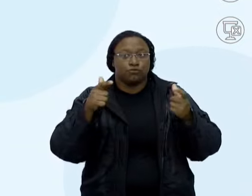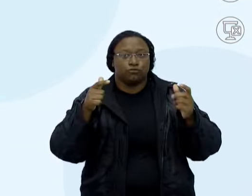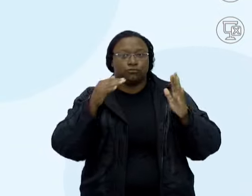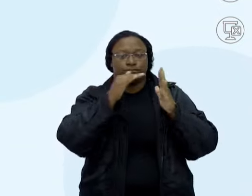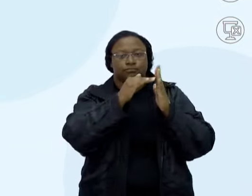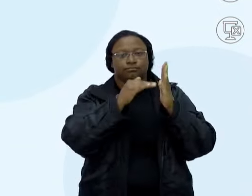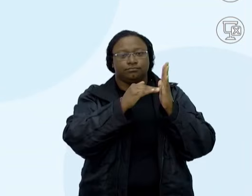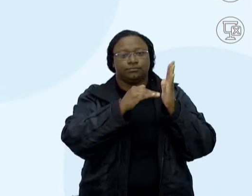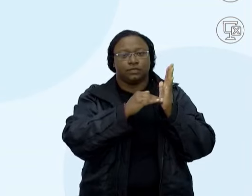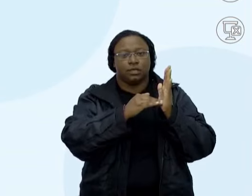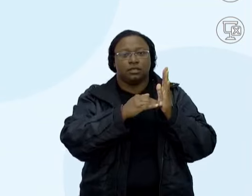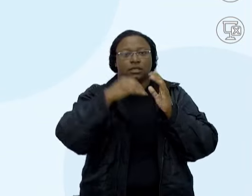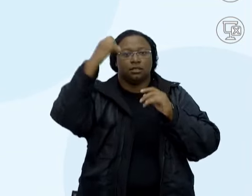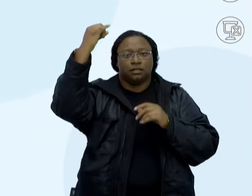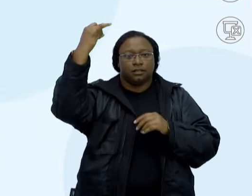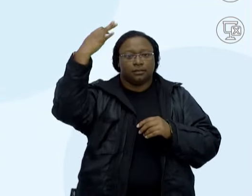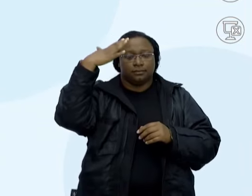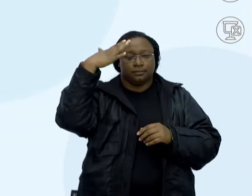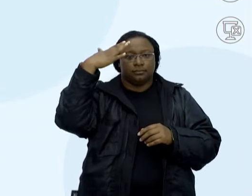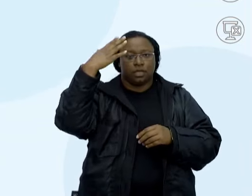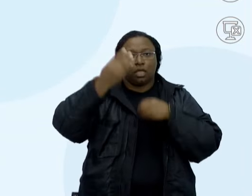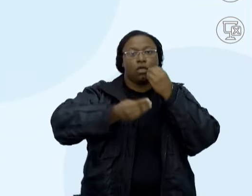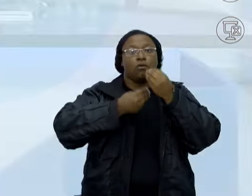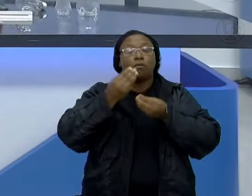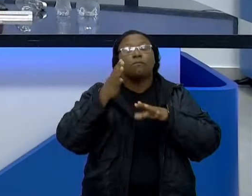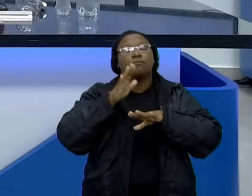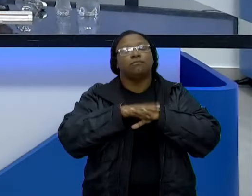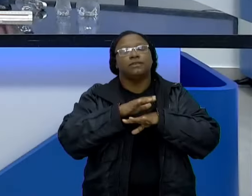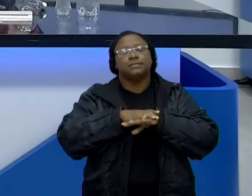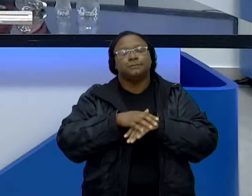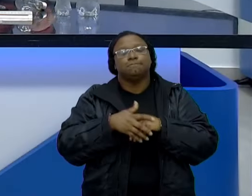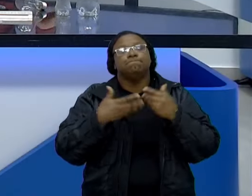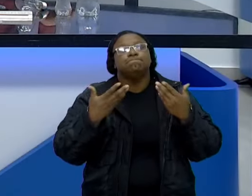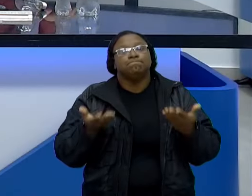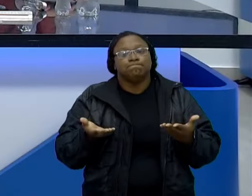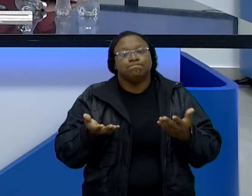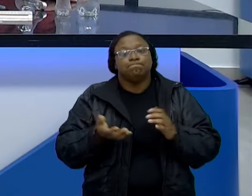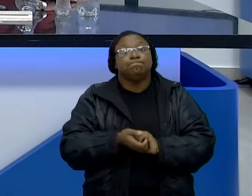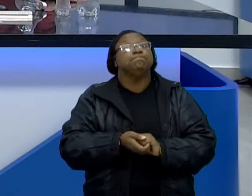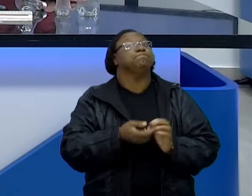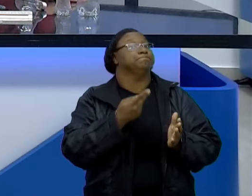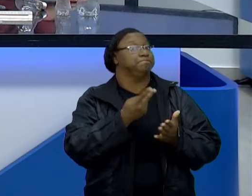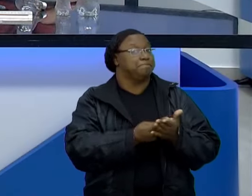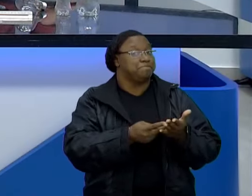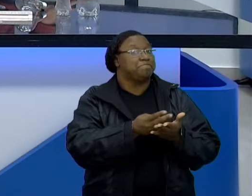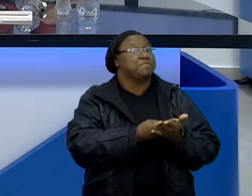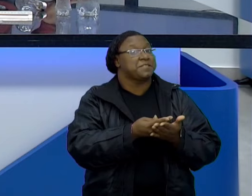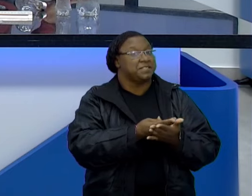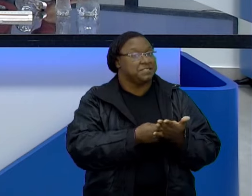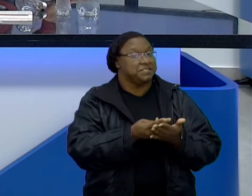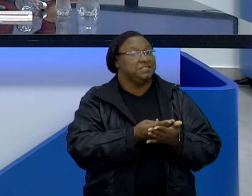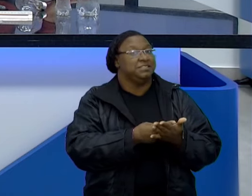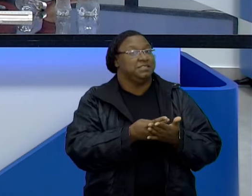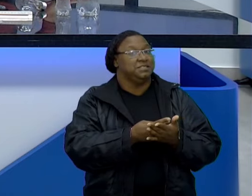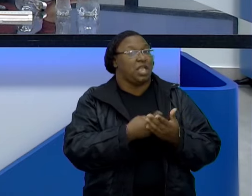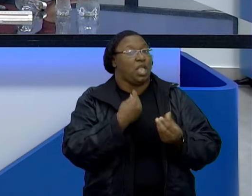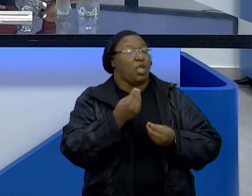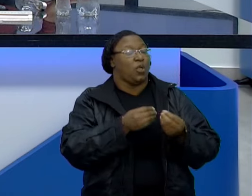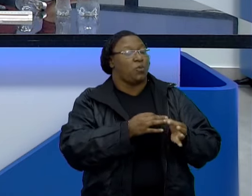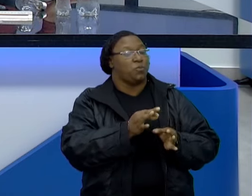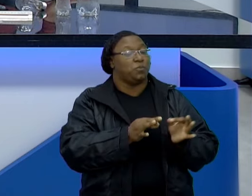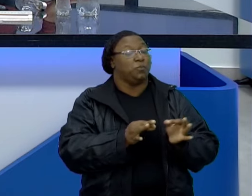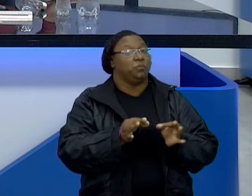lâmpada elétrica que a gente mostrou? Como que a gente pode fazer isso? Olha, bastante pesquisa, hein? Quero ver como é que você vai resolver esse negócio